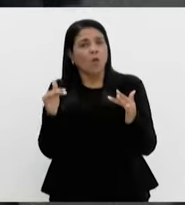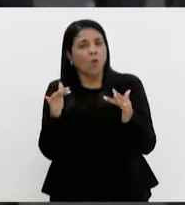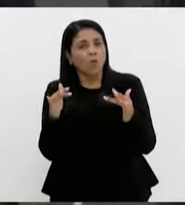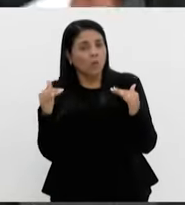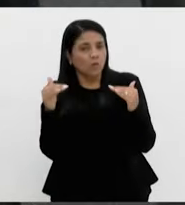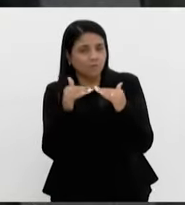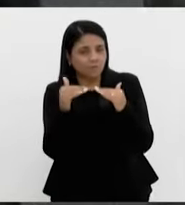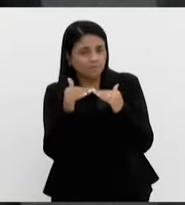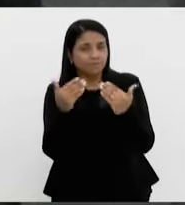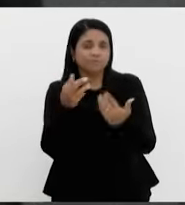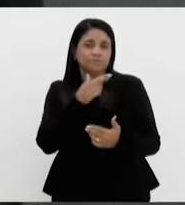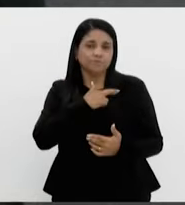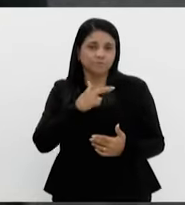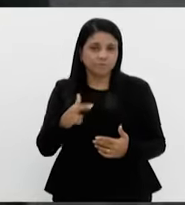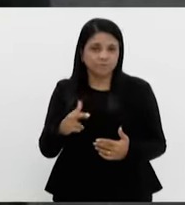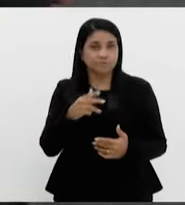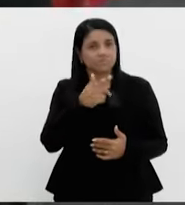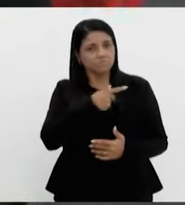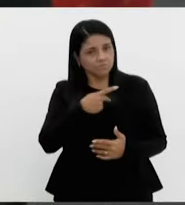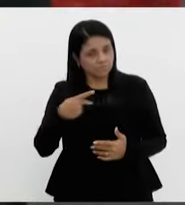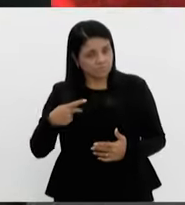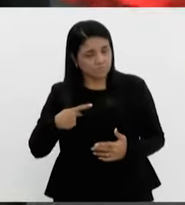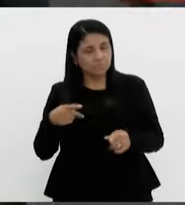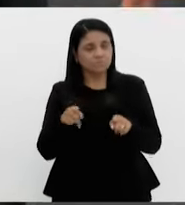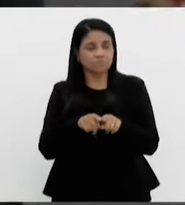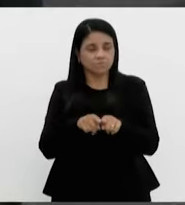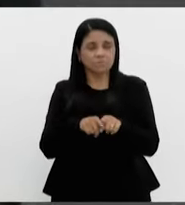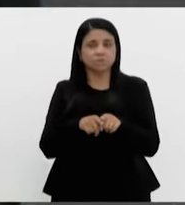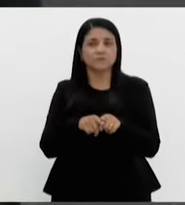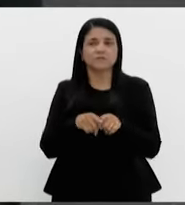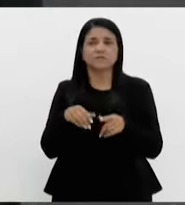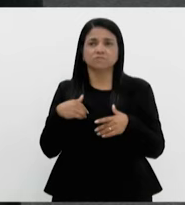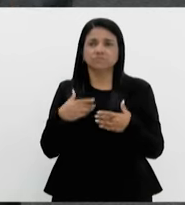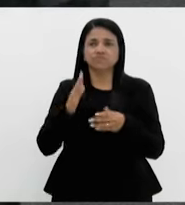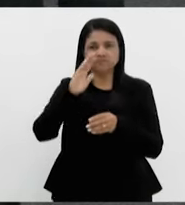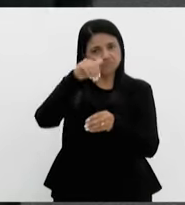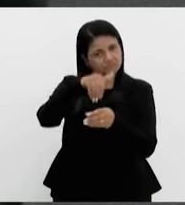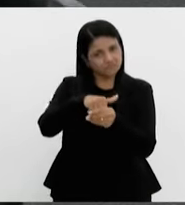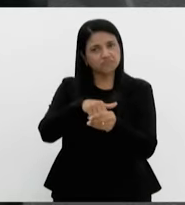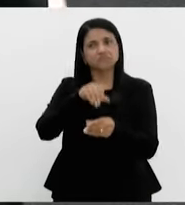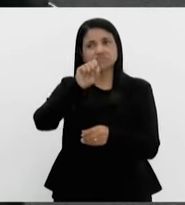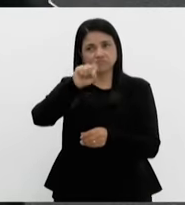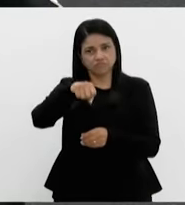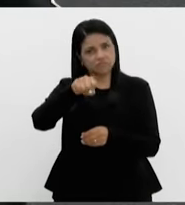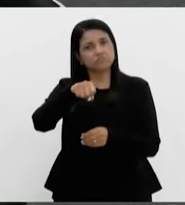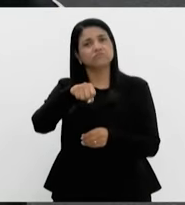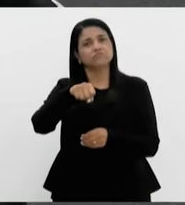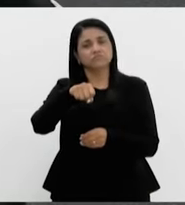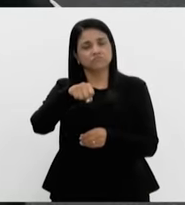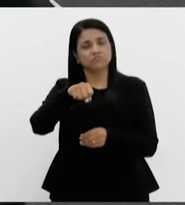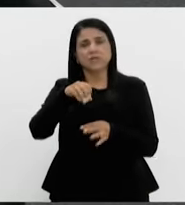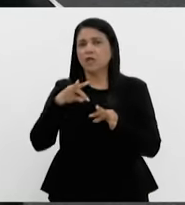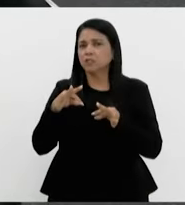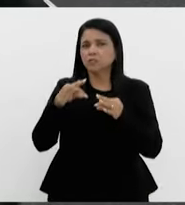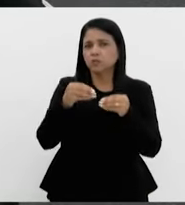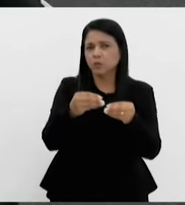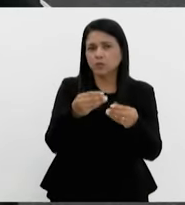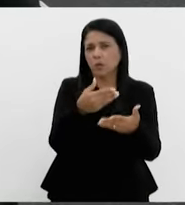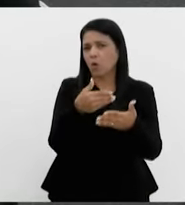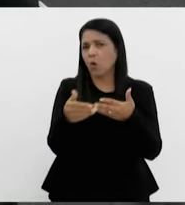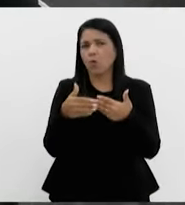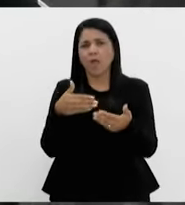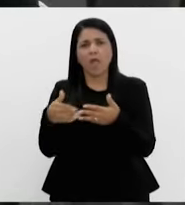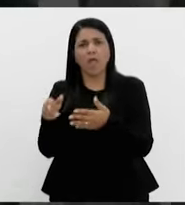seus religiosos e pastores. Então, quero consignar que eu voto favorável, como votarei favorável a toda e qualquer